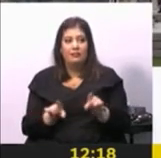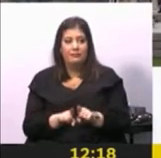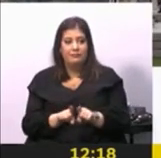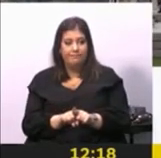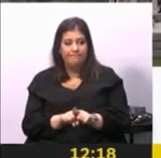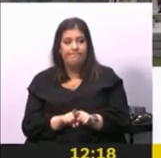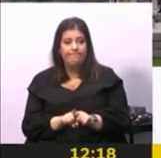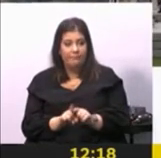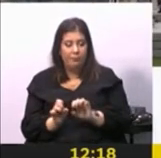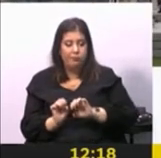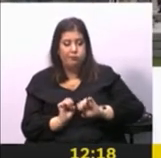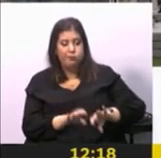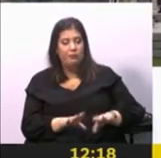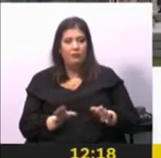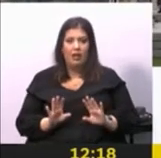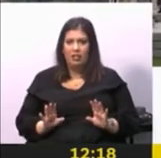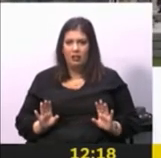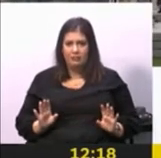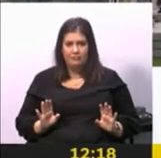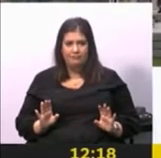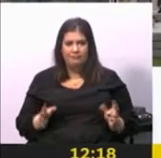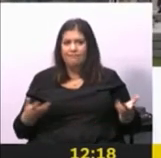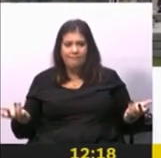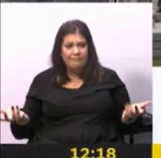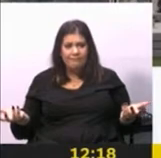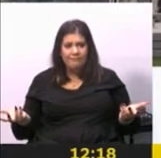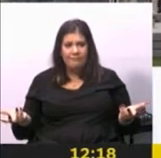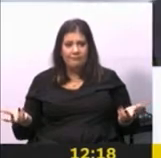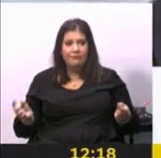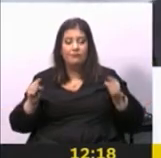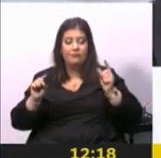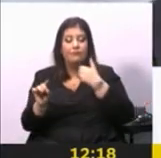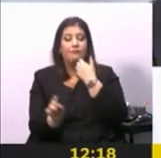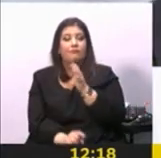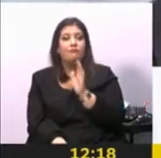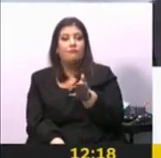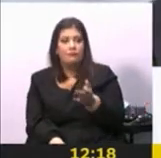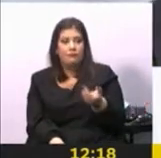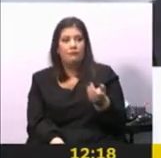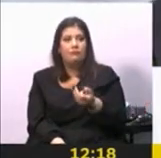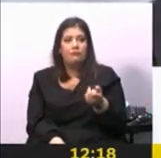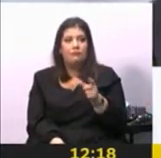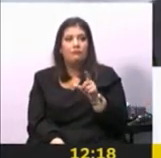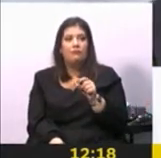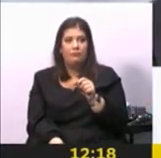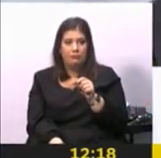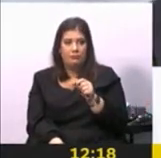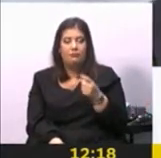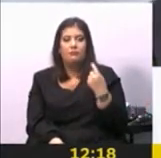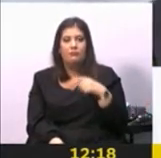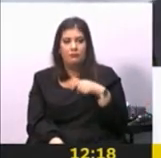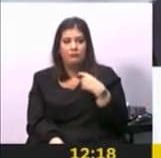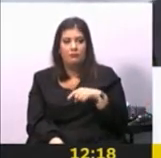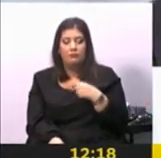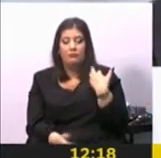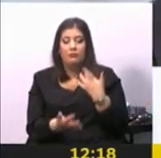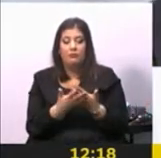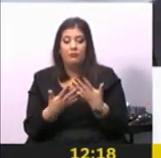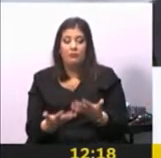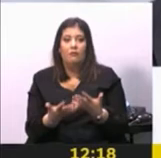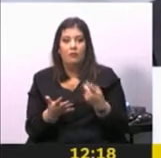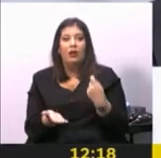se opuseram à revogação dessa garantia. E como disse também, temos ainda o Fundo de Resolução e estamos até hoje a